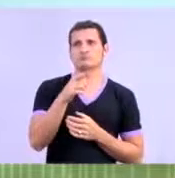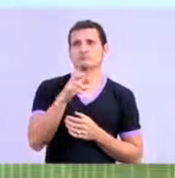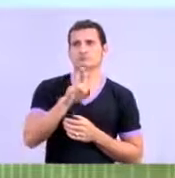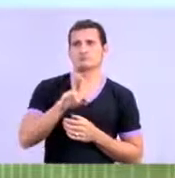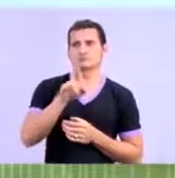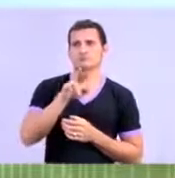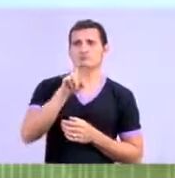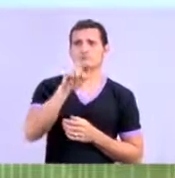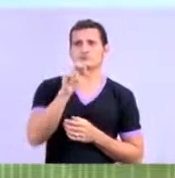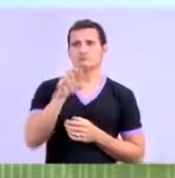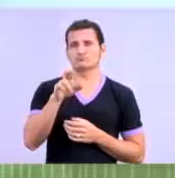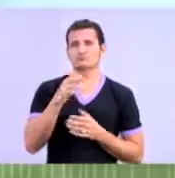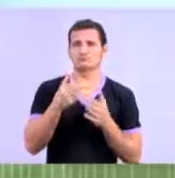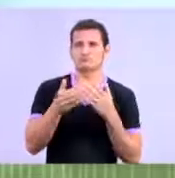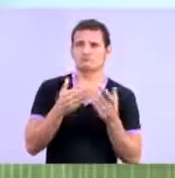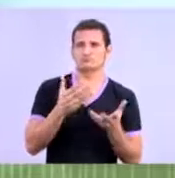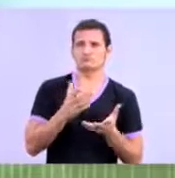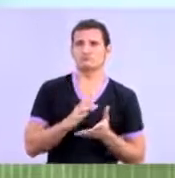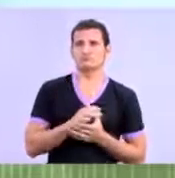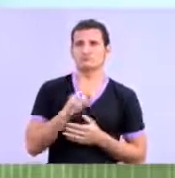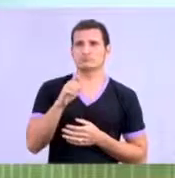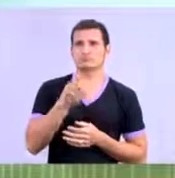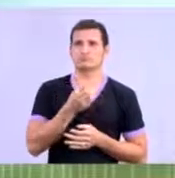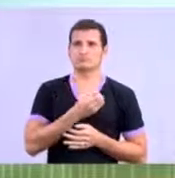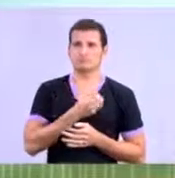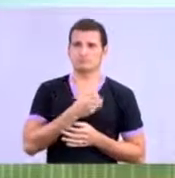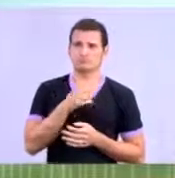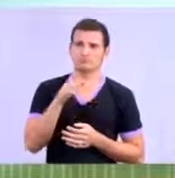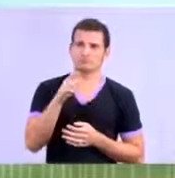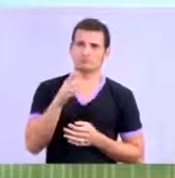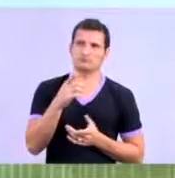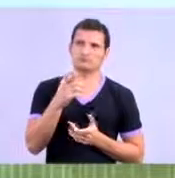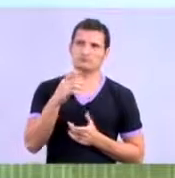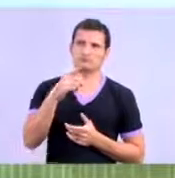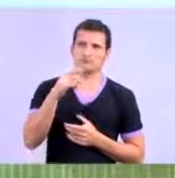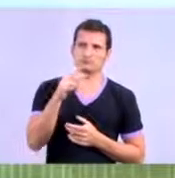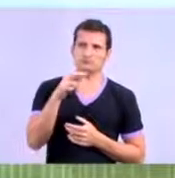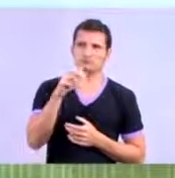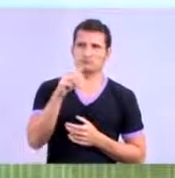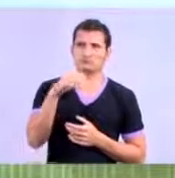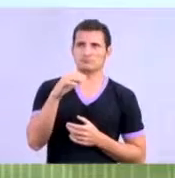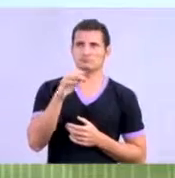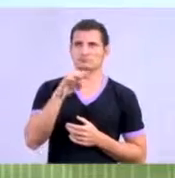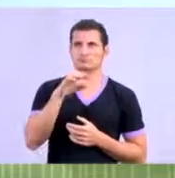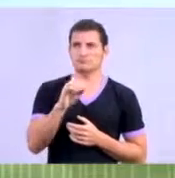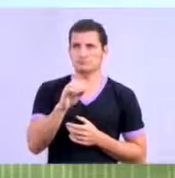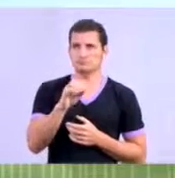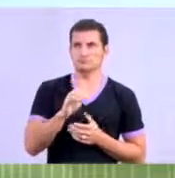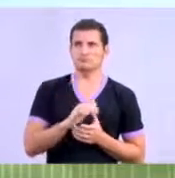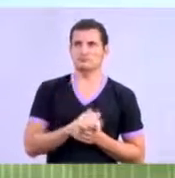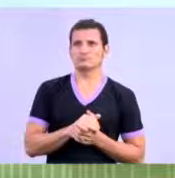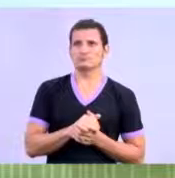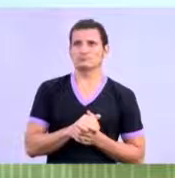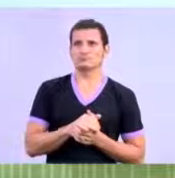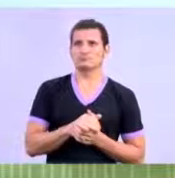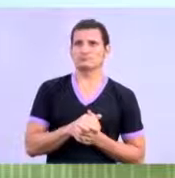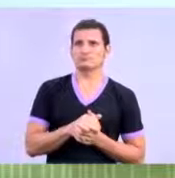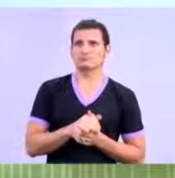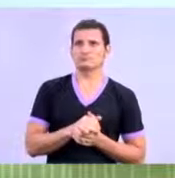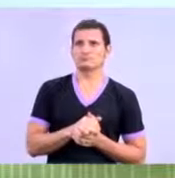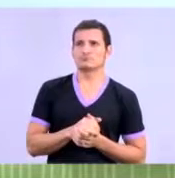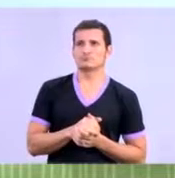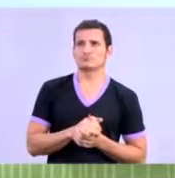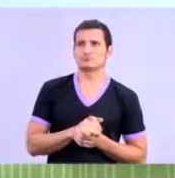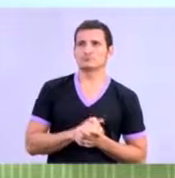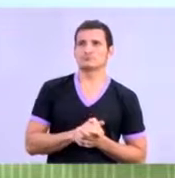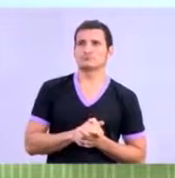variável qualquer, no caso o número, ele está referenciando ali, no caso, um parâmetro. This referencia o membro. Sem o diz, ele referencia o que